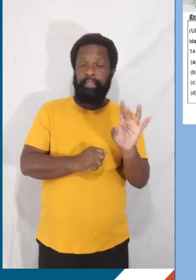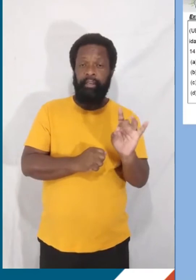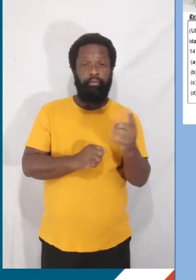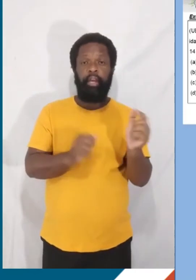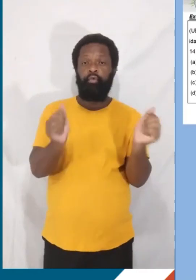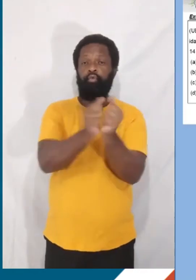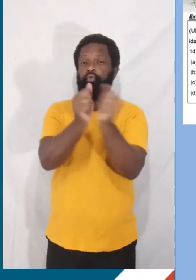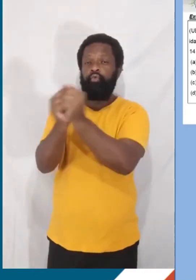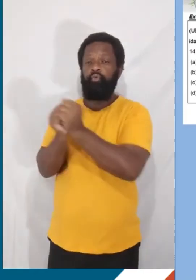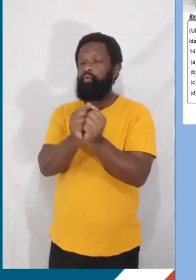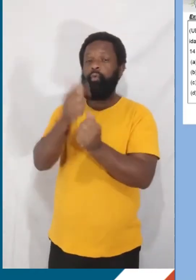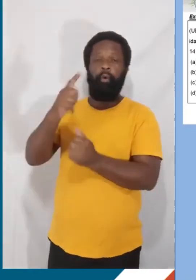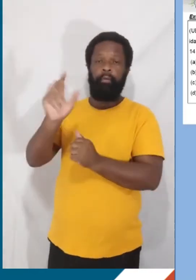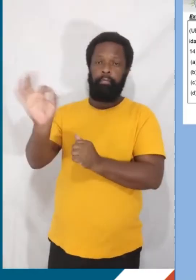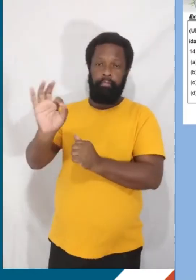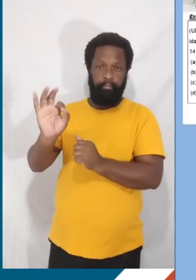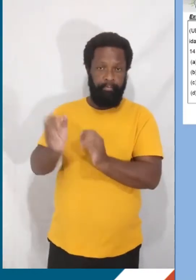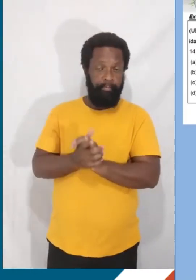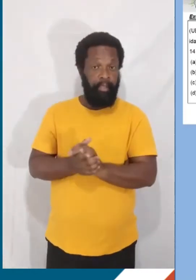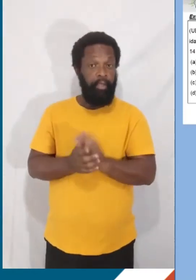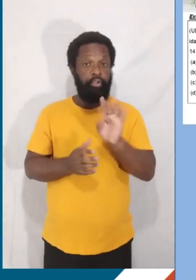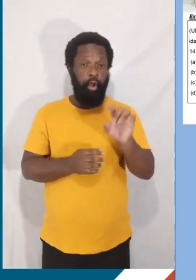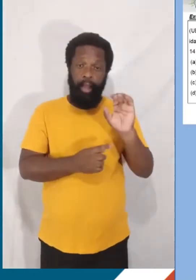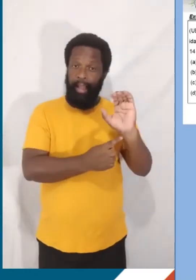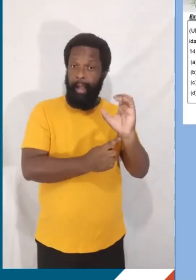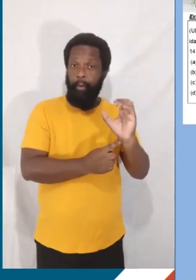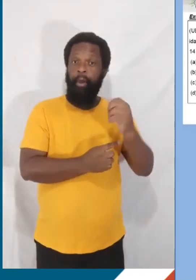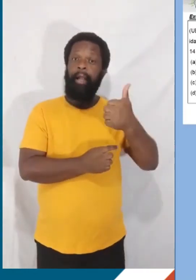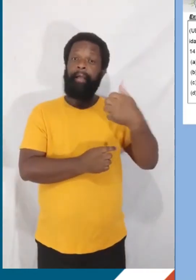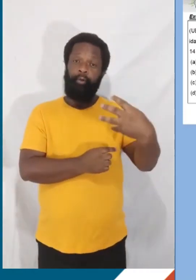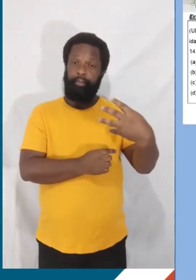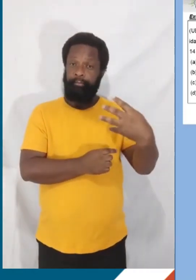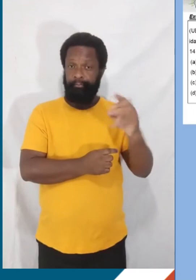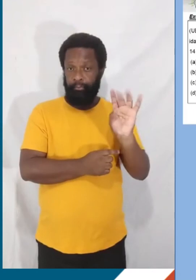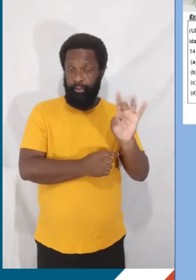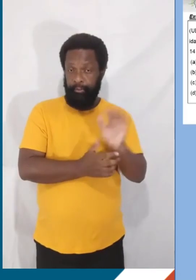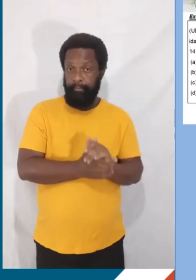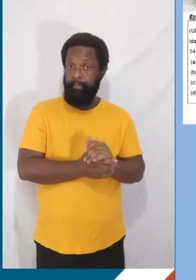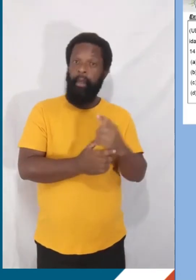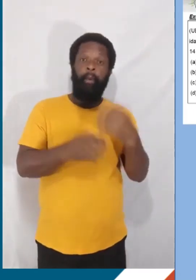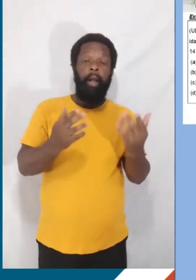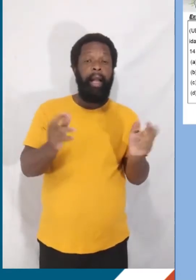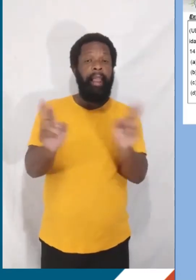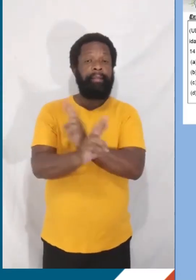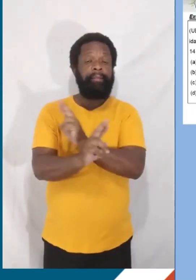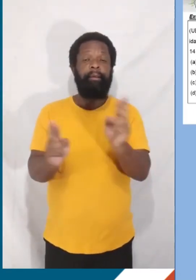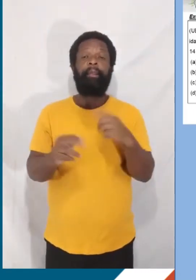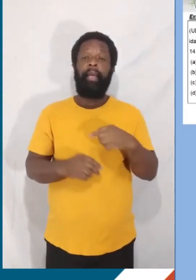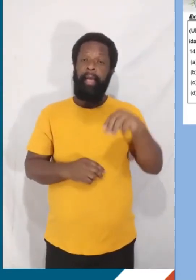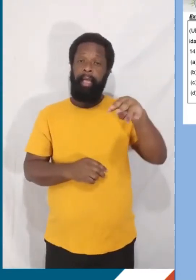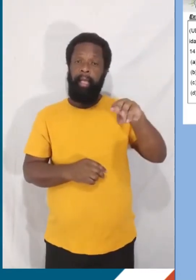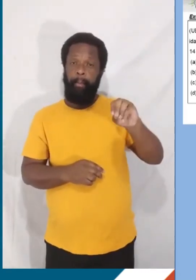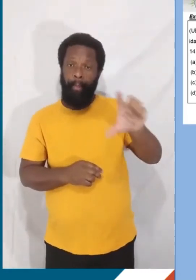outro átomo, ou carbono com mais uma quantidade, um C2, nada disso. Eu só tenho carbono 14. Então, a relação